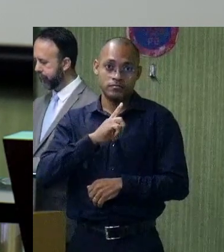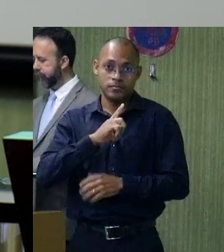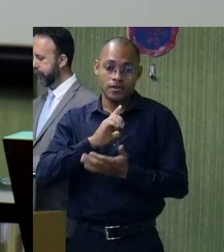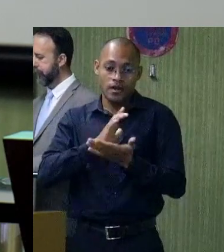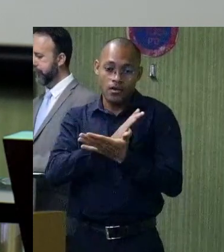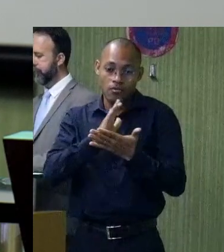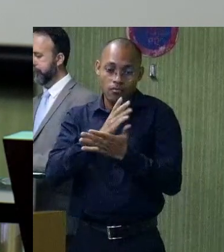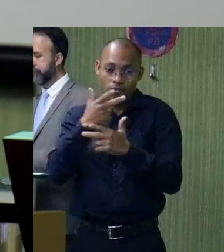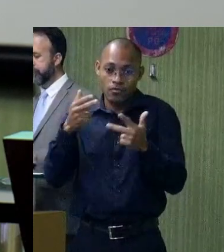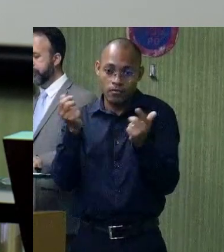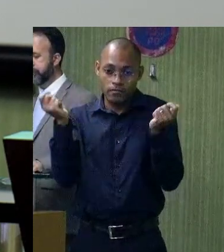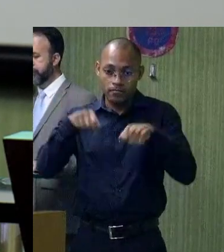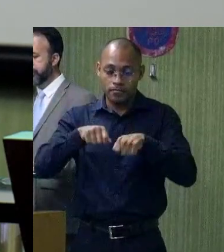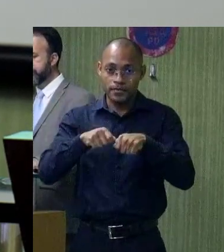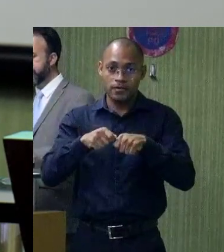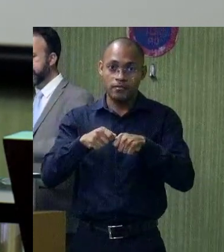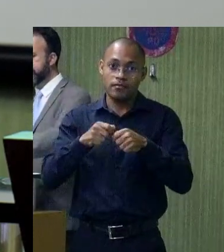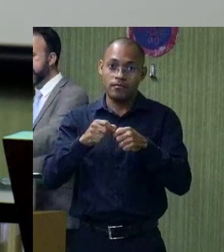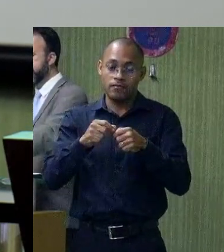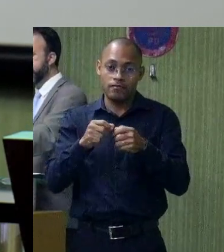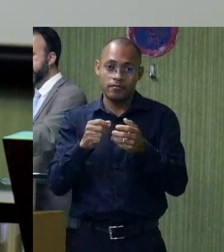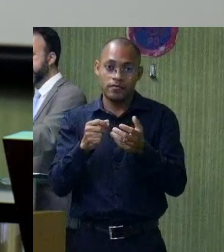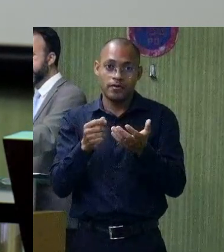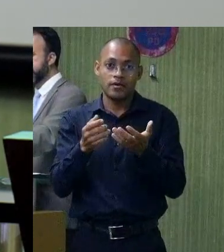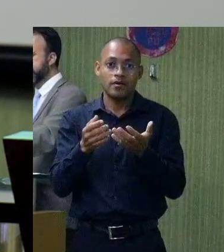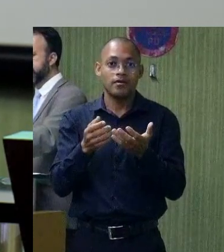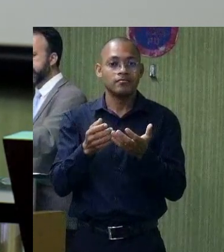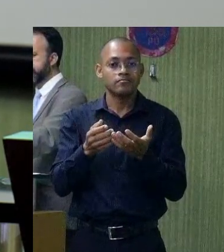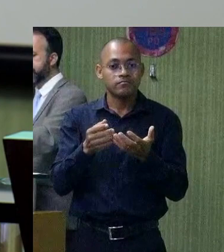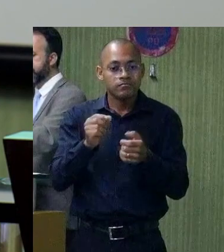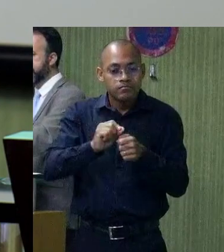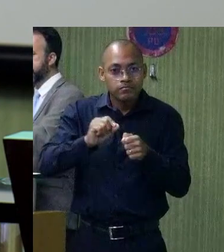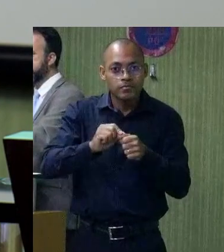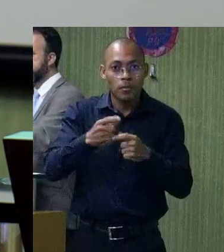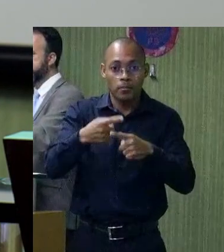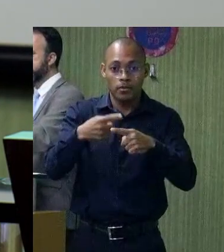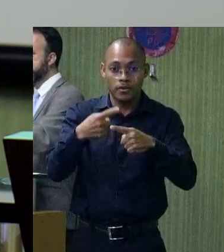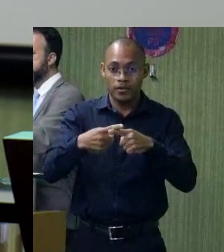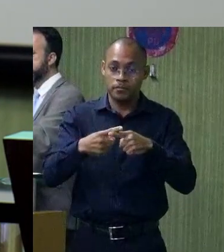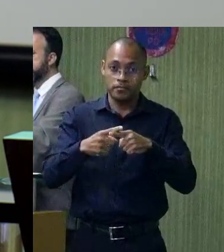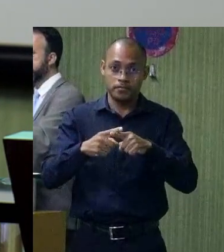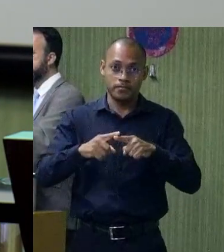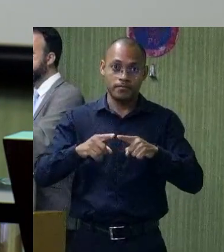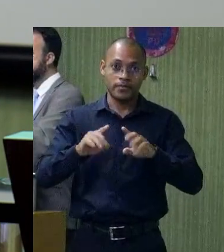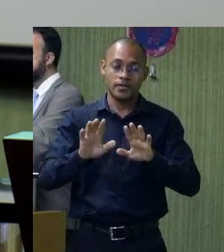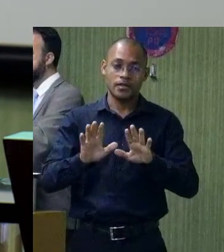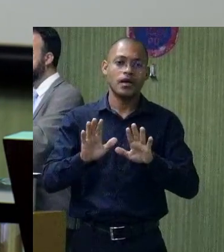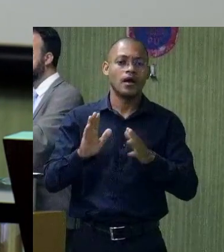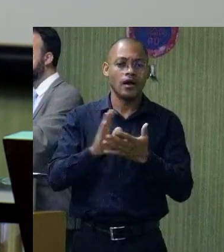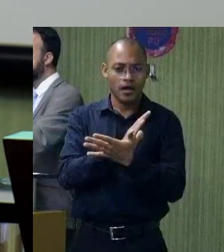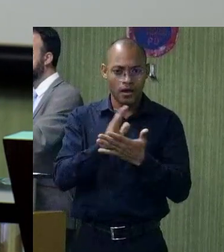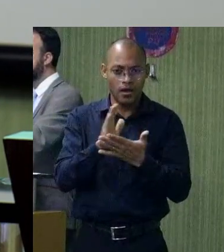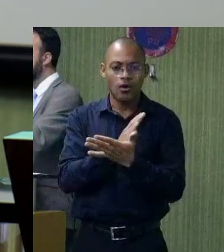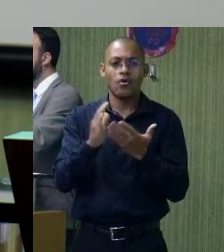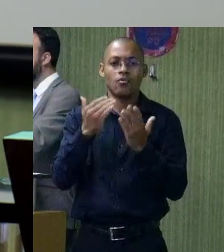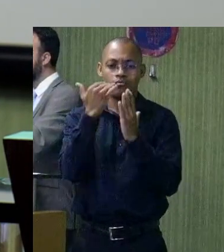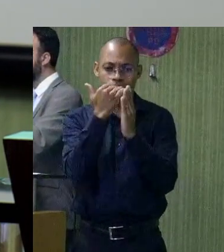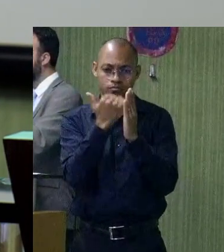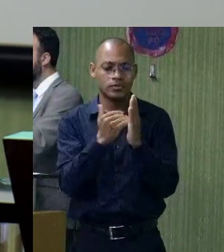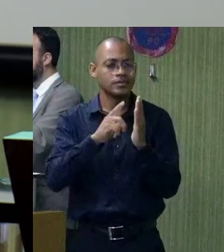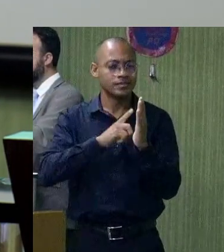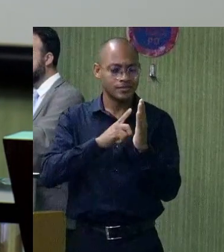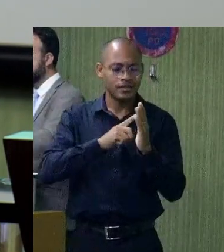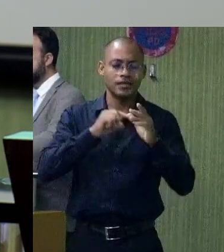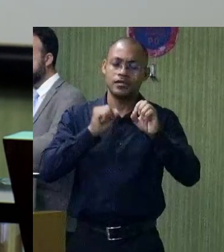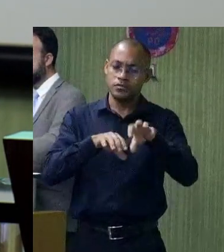com essa visão né da da questão ambiental não que a gente assim alguma a gente tem né na área de educação quando a